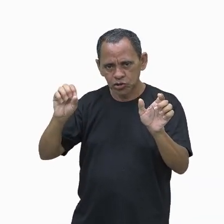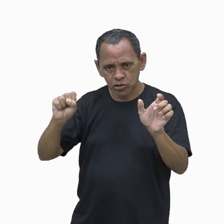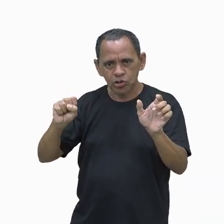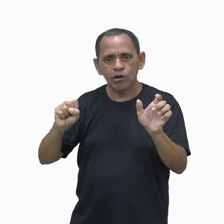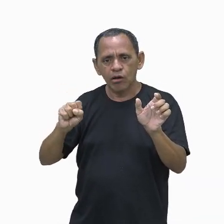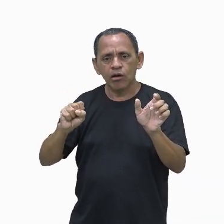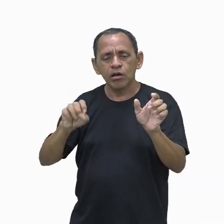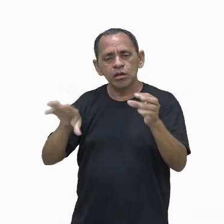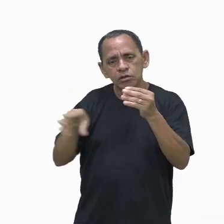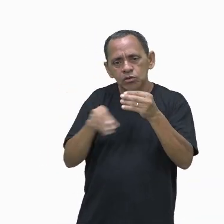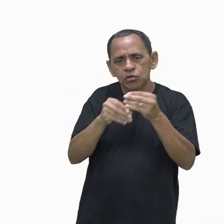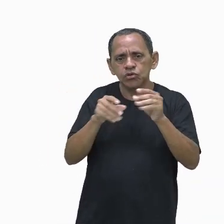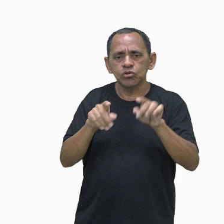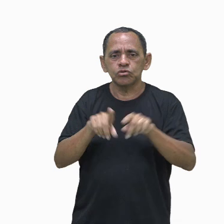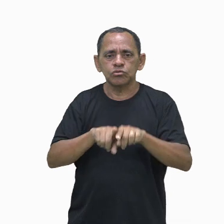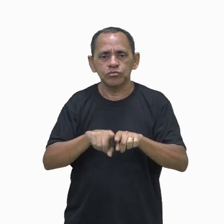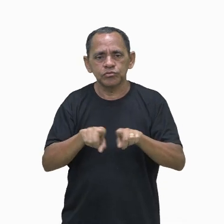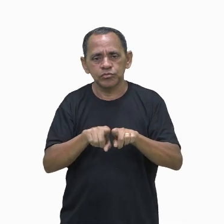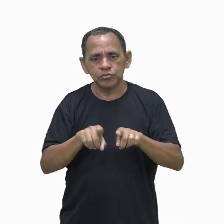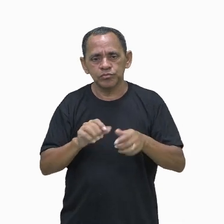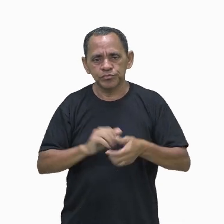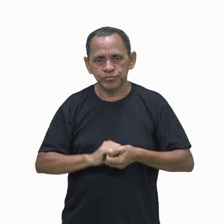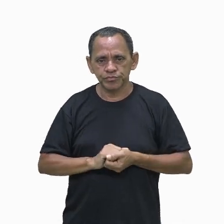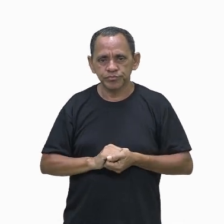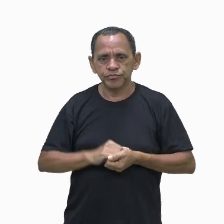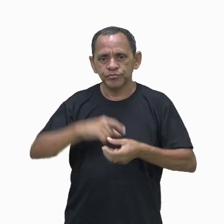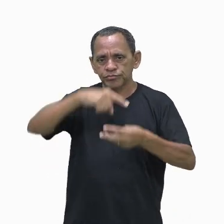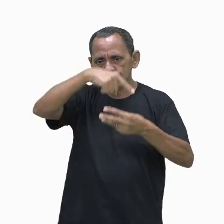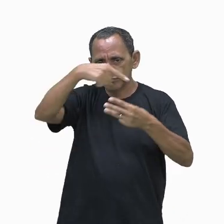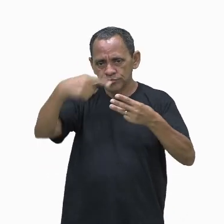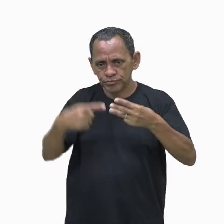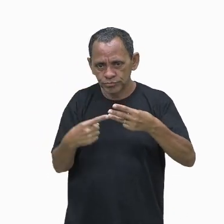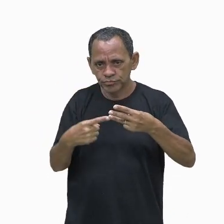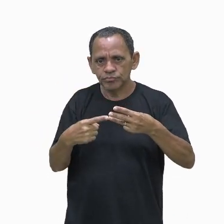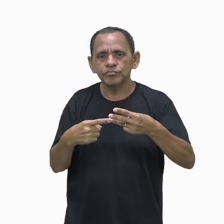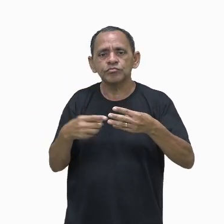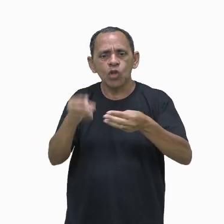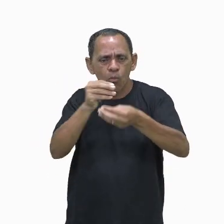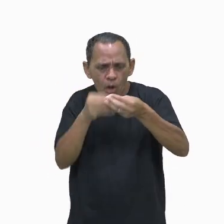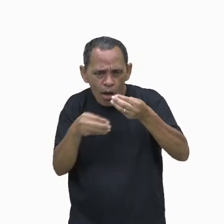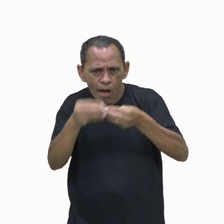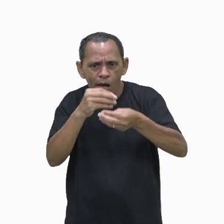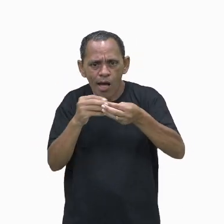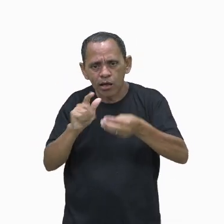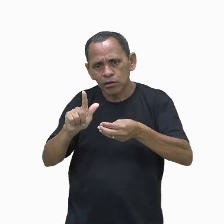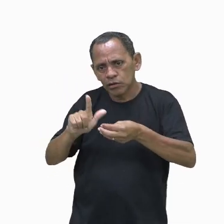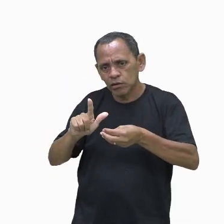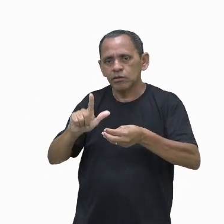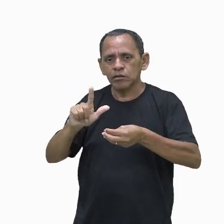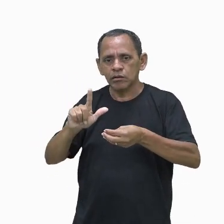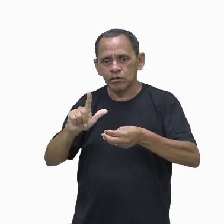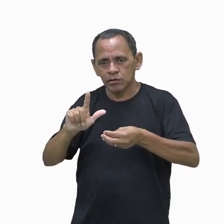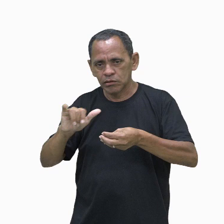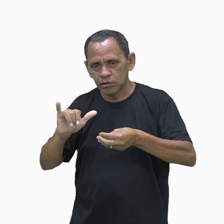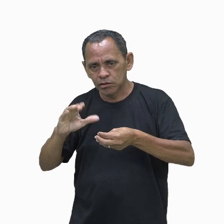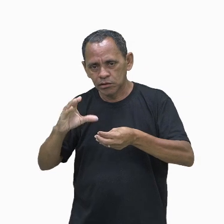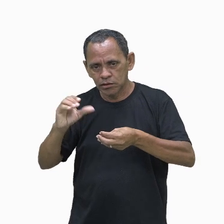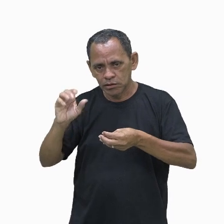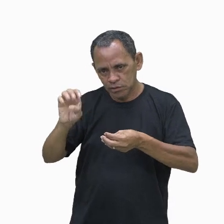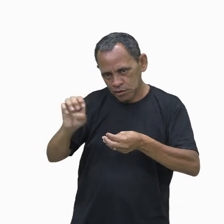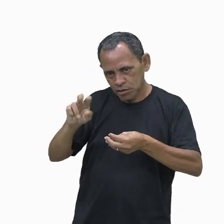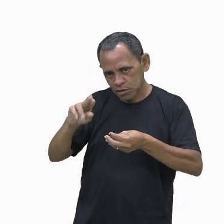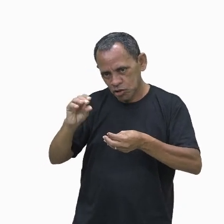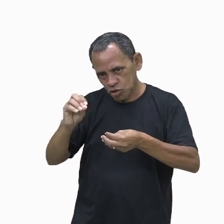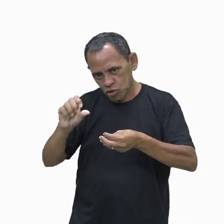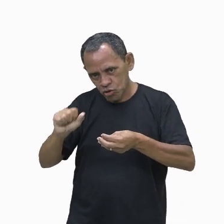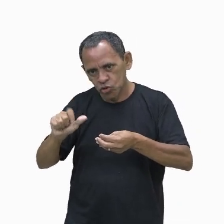graxo. Exatamente 3 ácidos graxos e a molécula de glicerol, que quando se unem vai formar esse lipídio, que eu vou